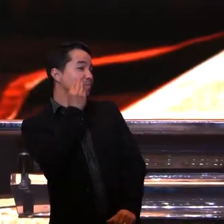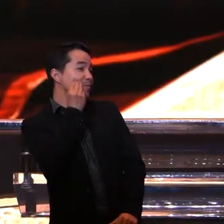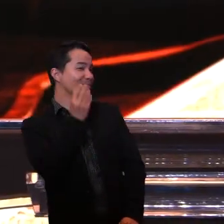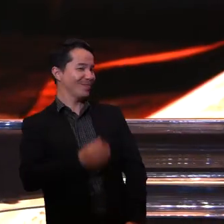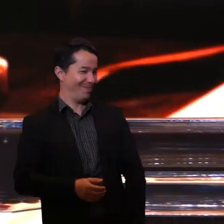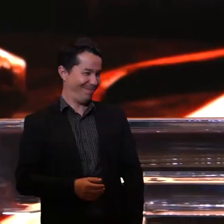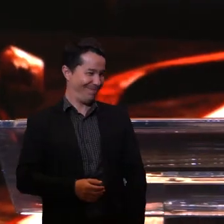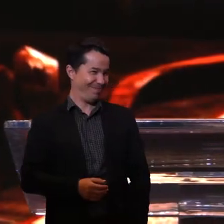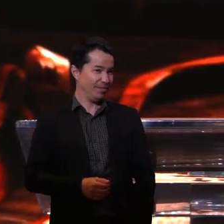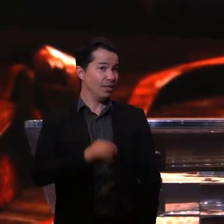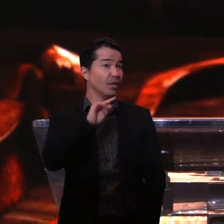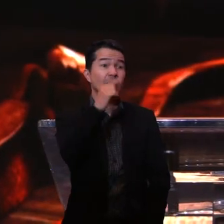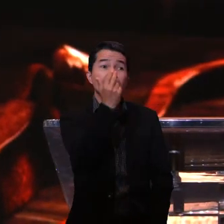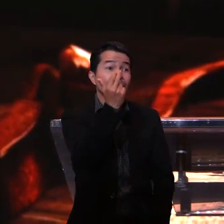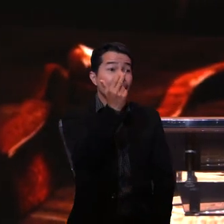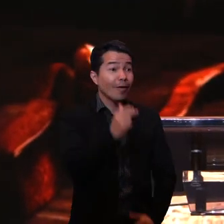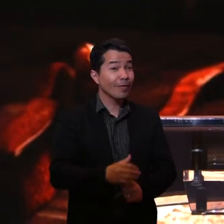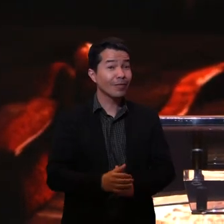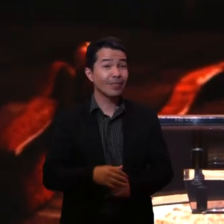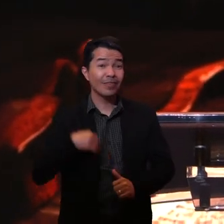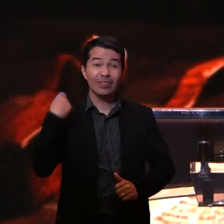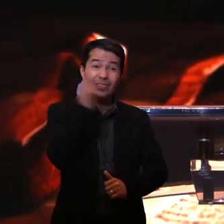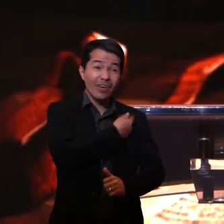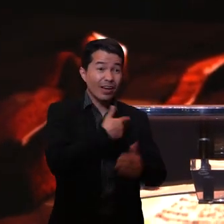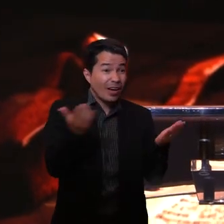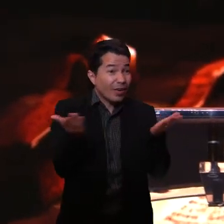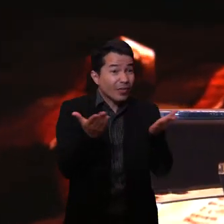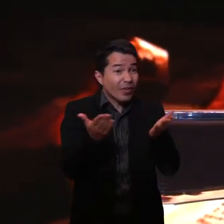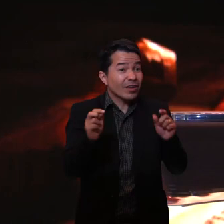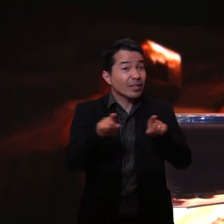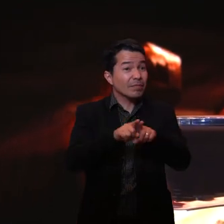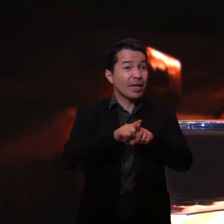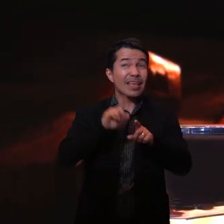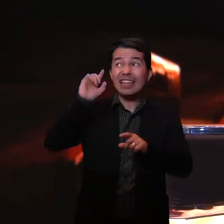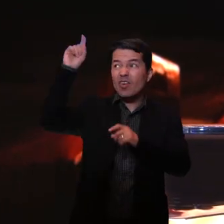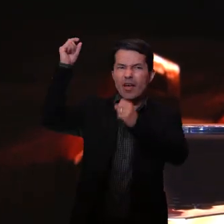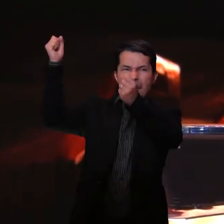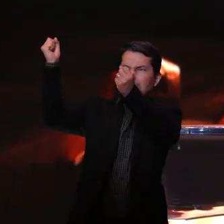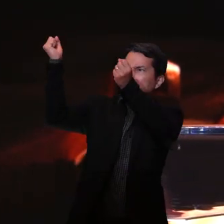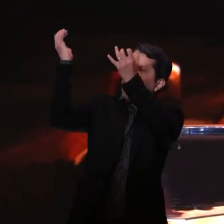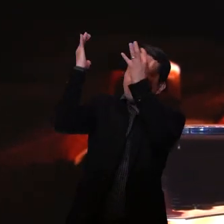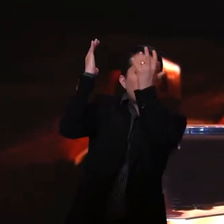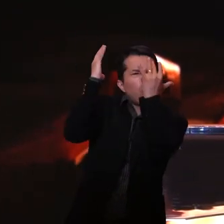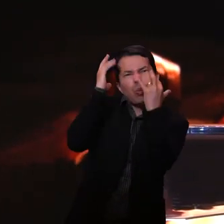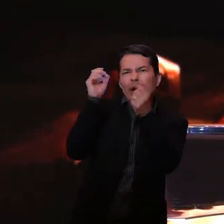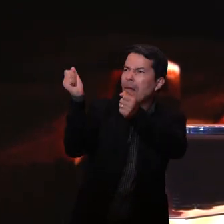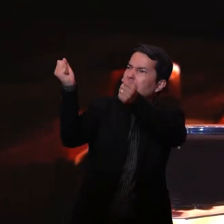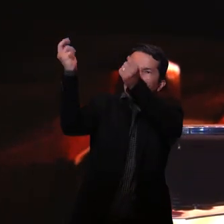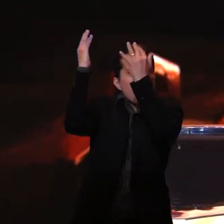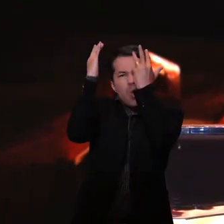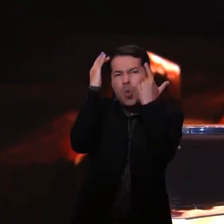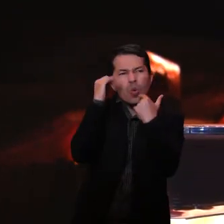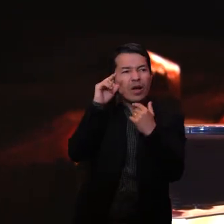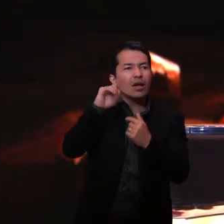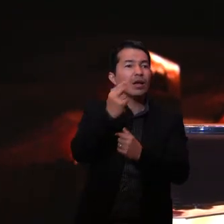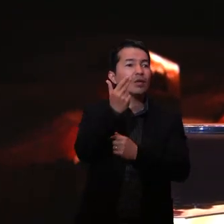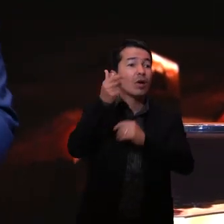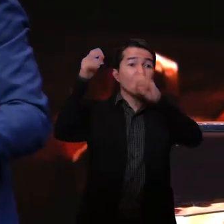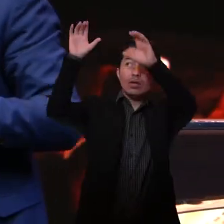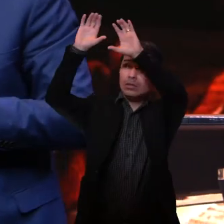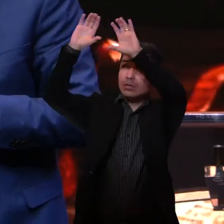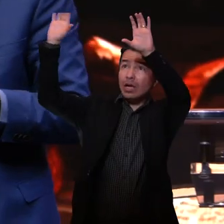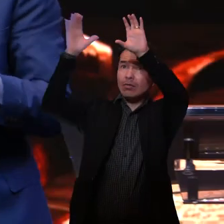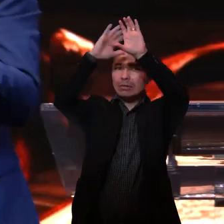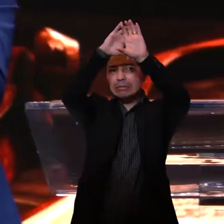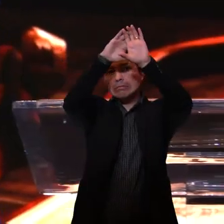O mesmo Deus faz com a gente. Ele deixa a gente sentir o gostinho do céu no nosso coração. E a Bíblia chama